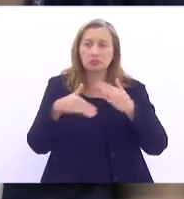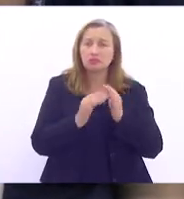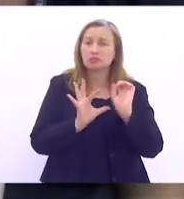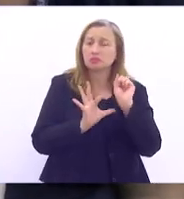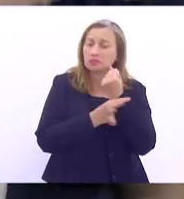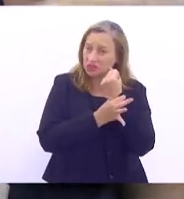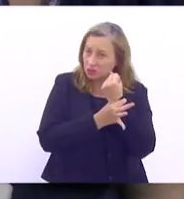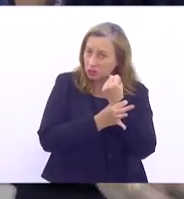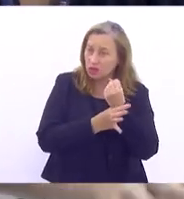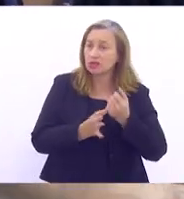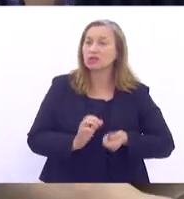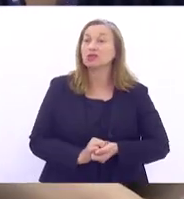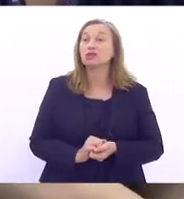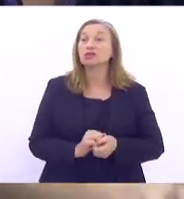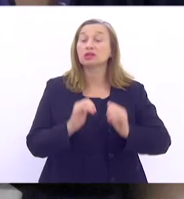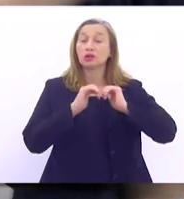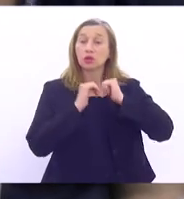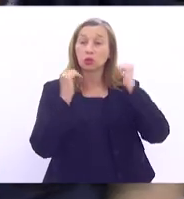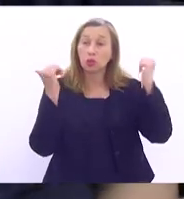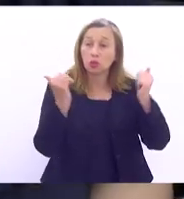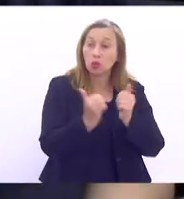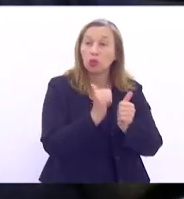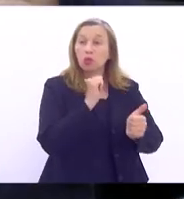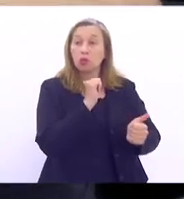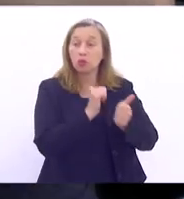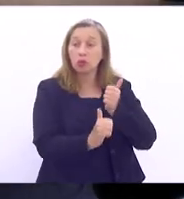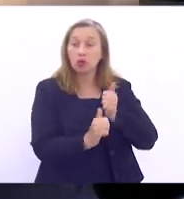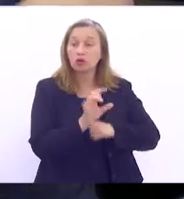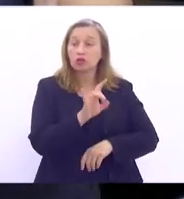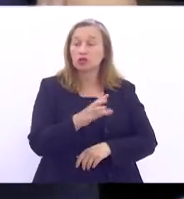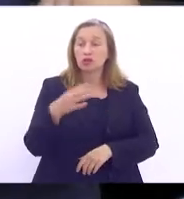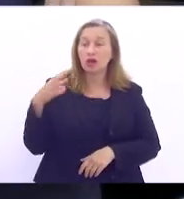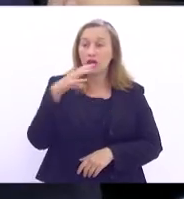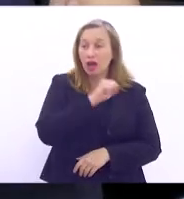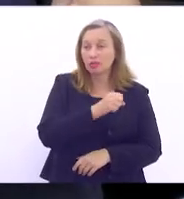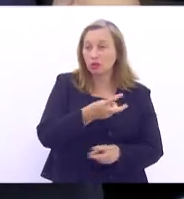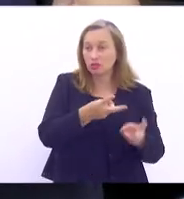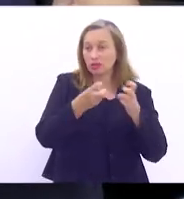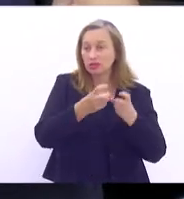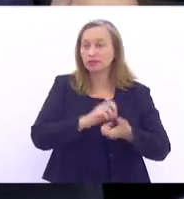segurança nos estádios. Então, só fazer essa rápida observação.